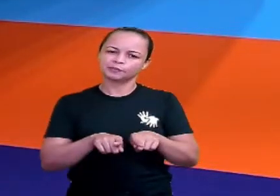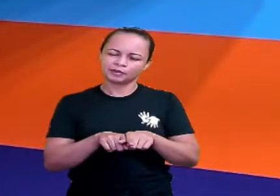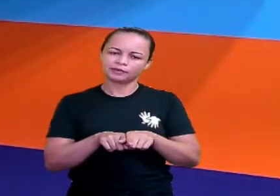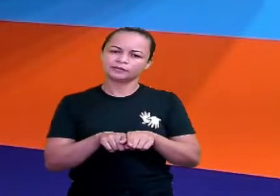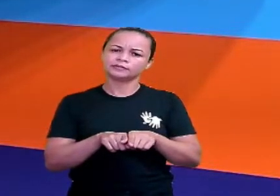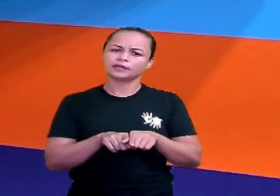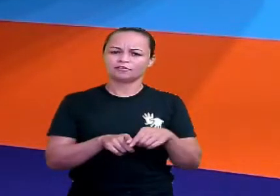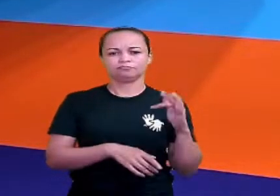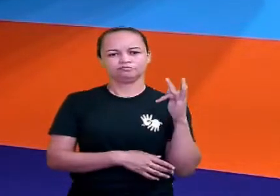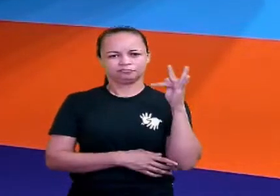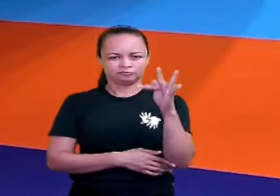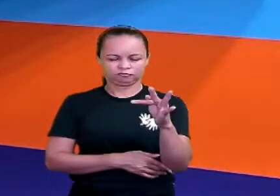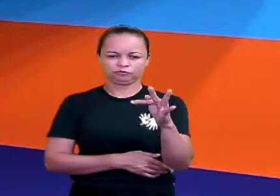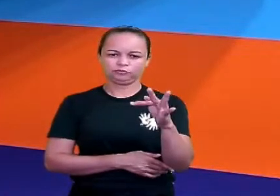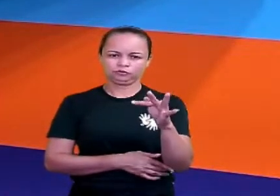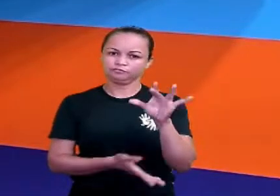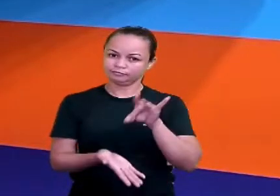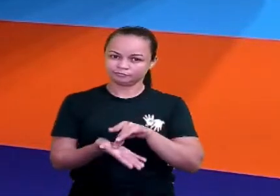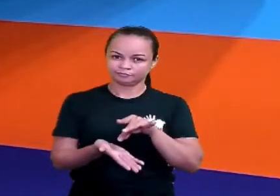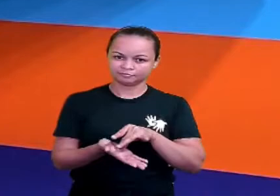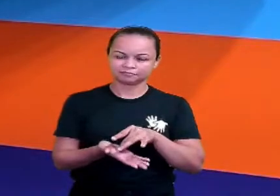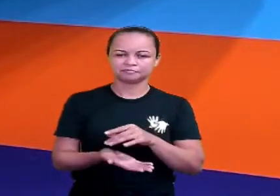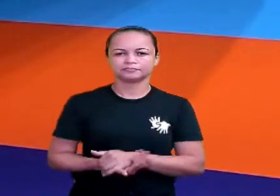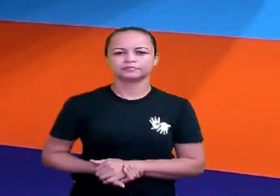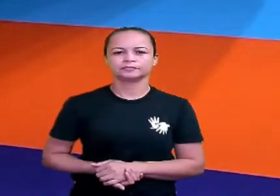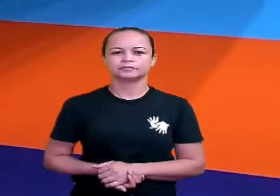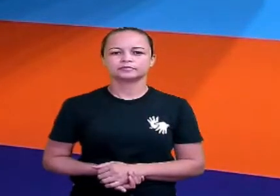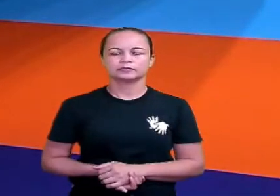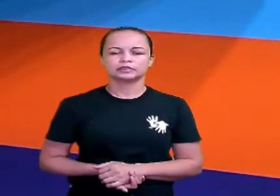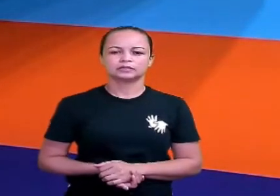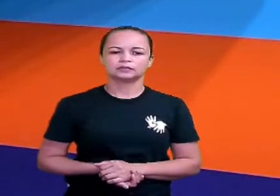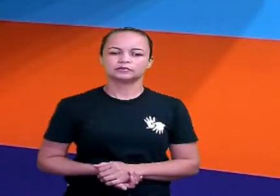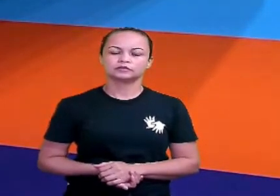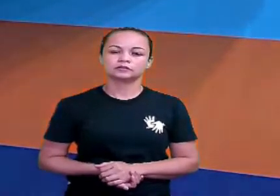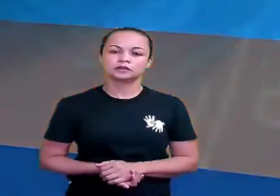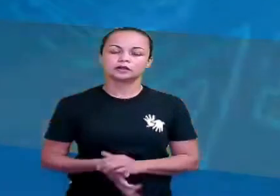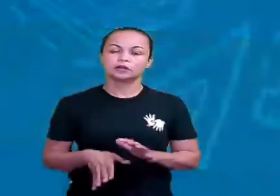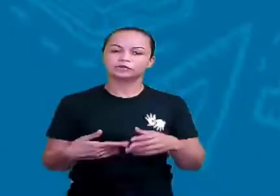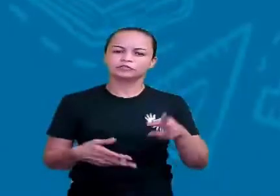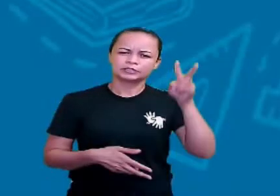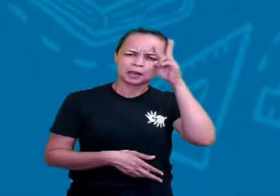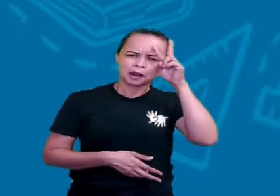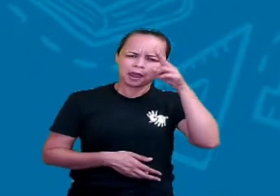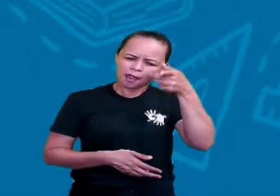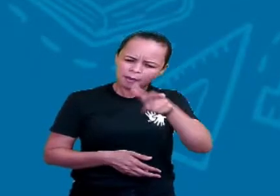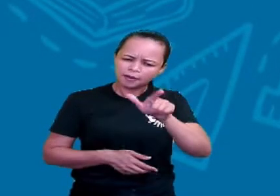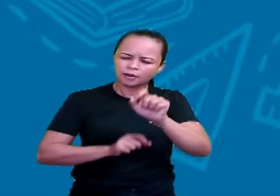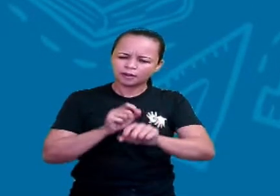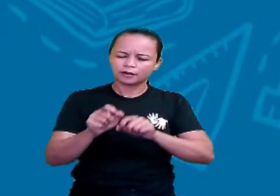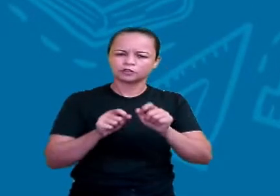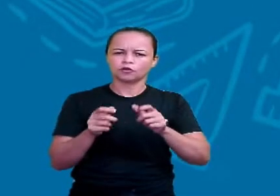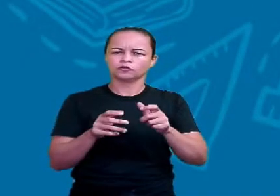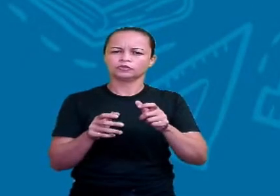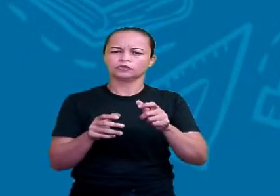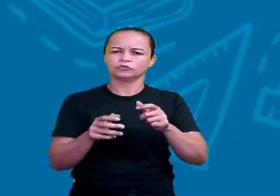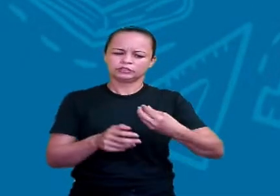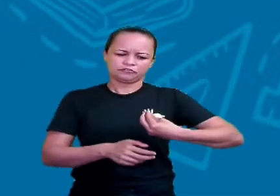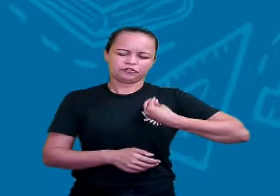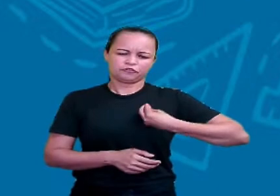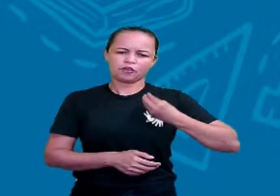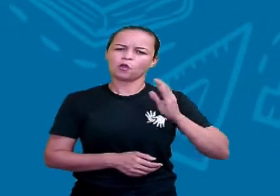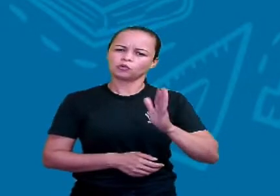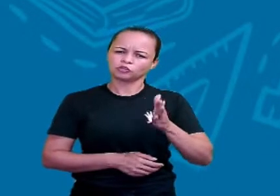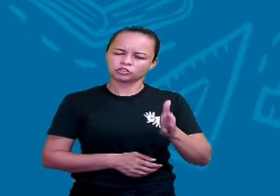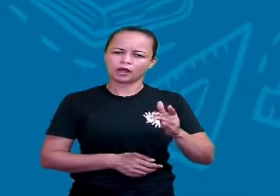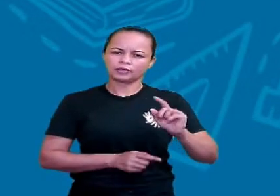é futuro, não é isso? Olha só, quando você relembra o que você viveu e com quem você viveu,